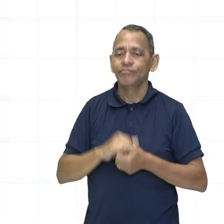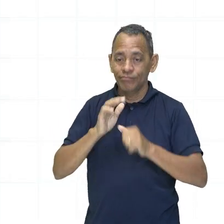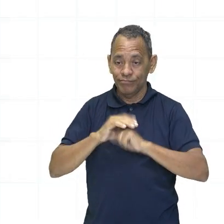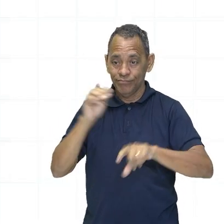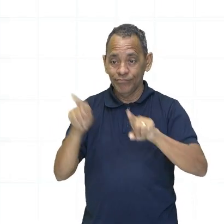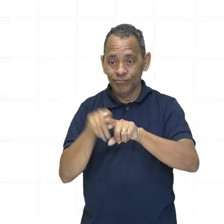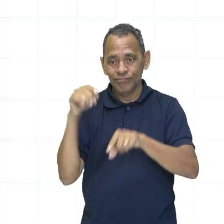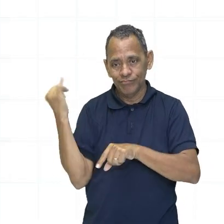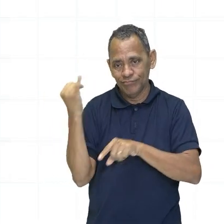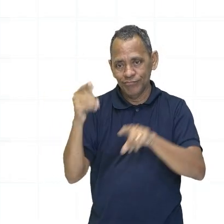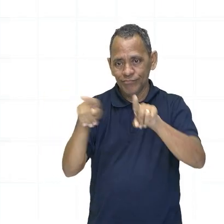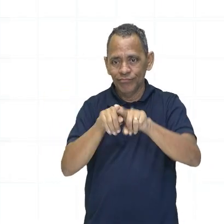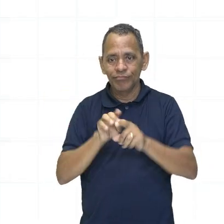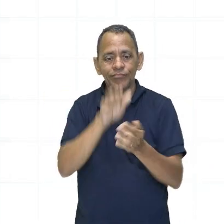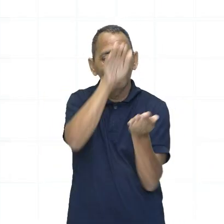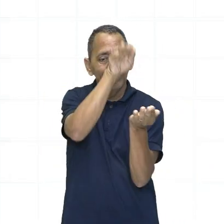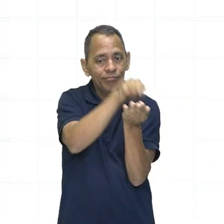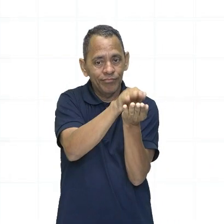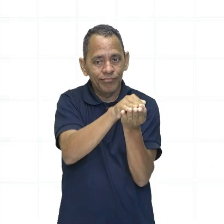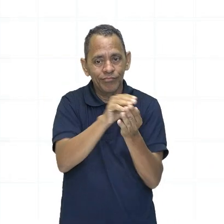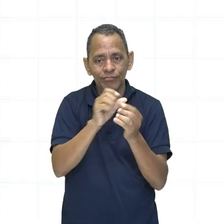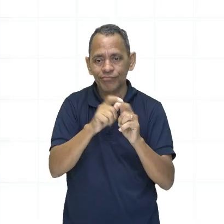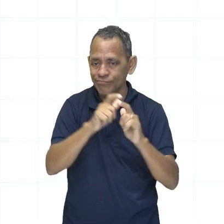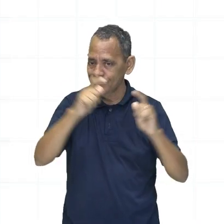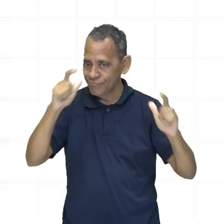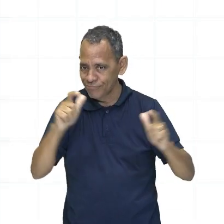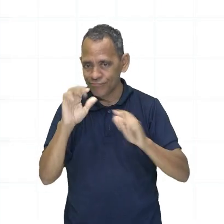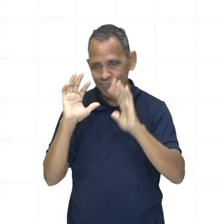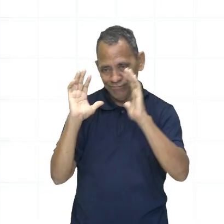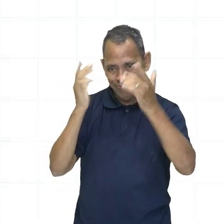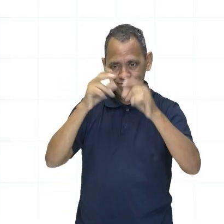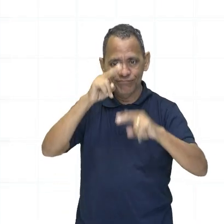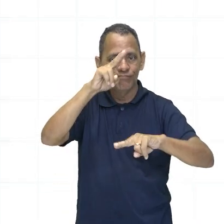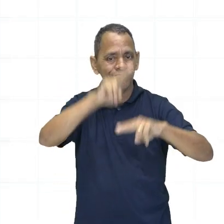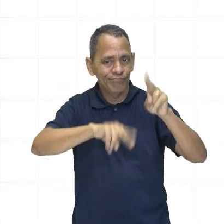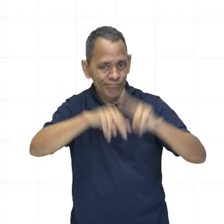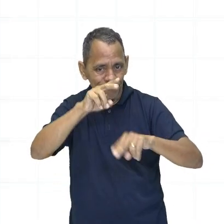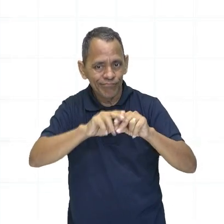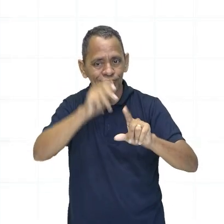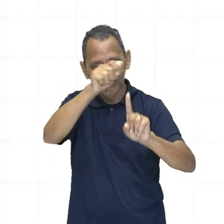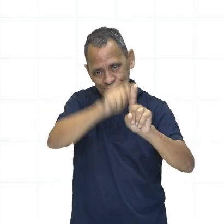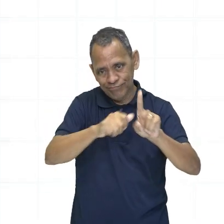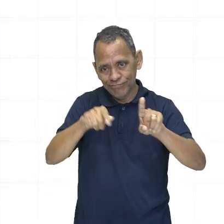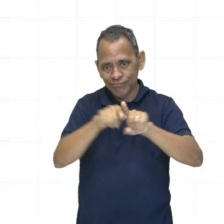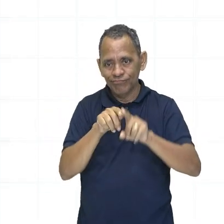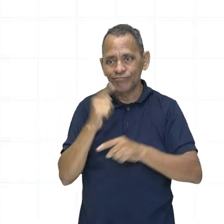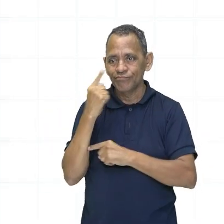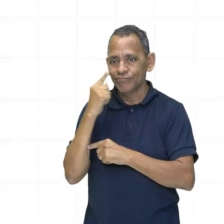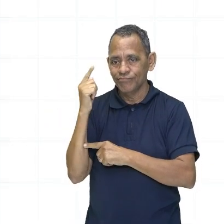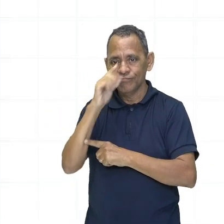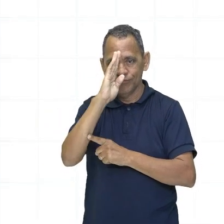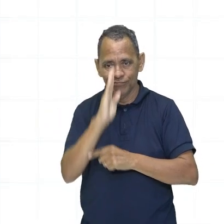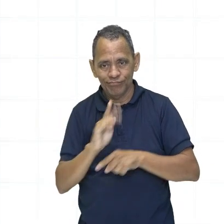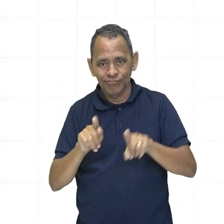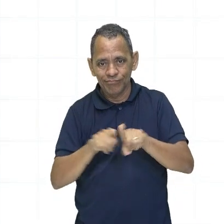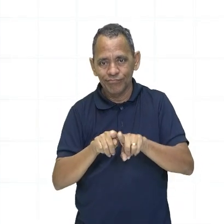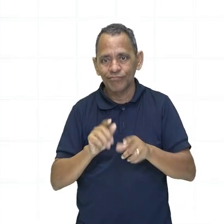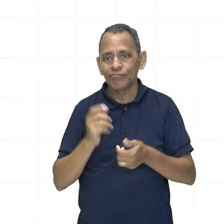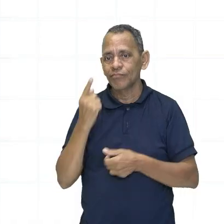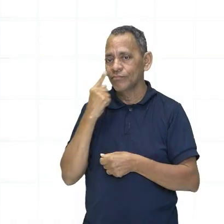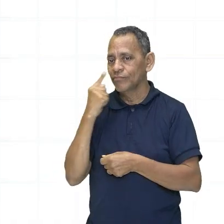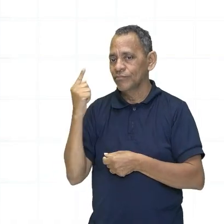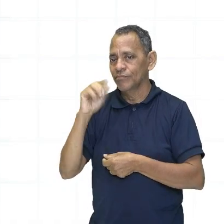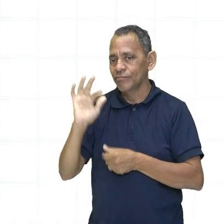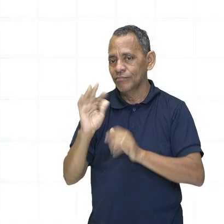no Pernambuco, é considerada a maior festa junina do Brasil. Vamos mostrar uma imagem para vocês de uma festa junina